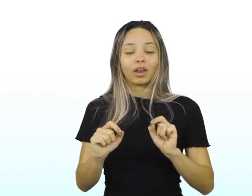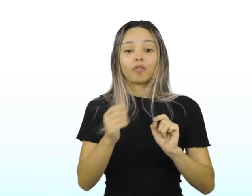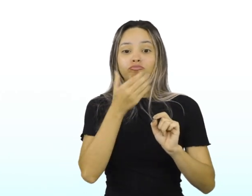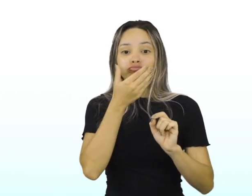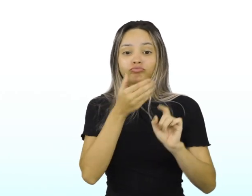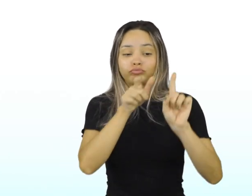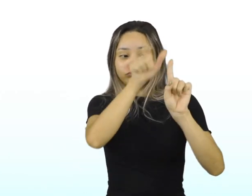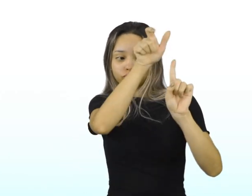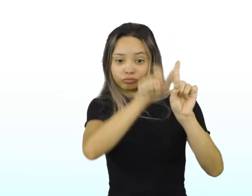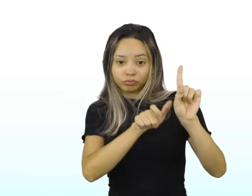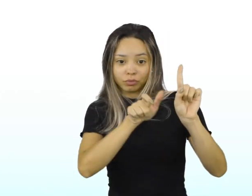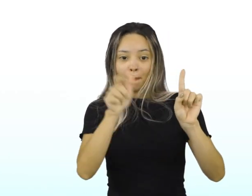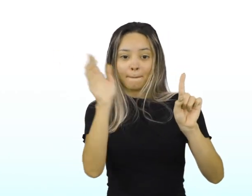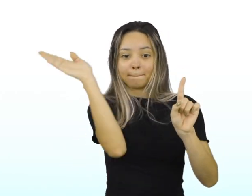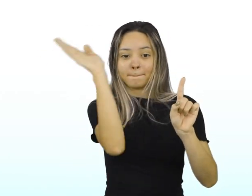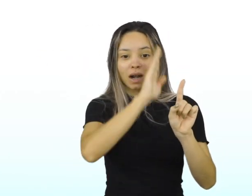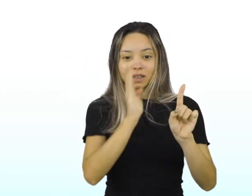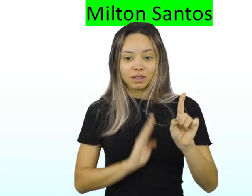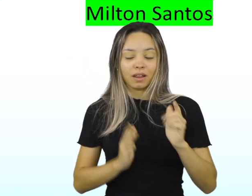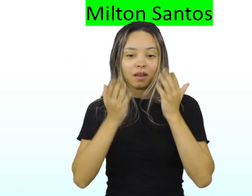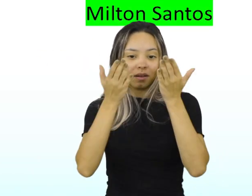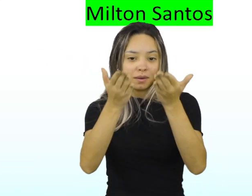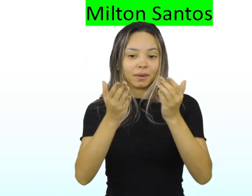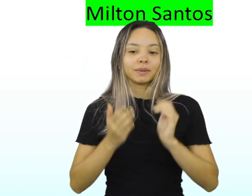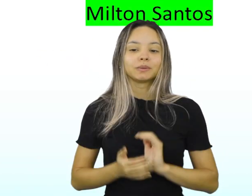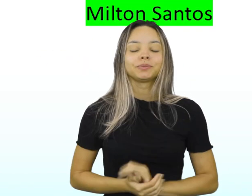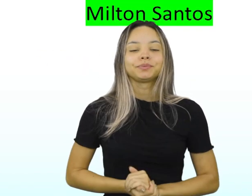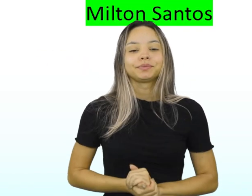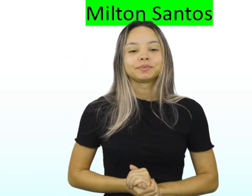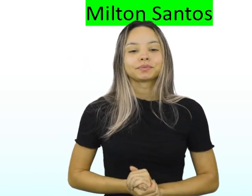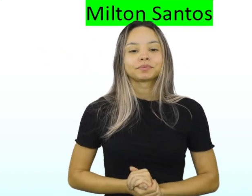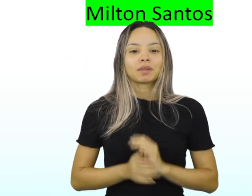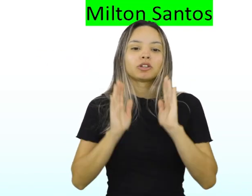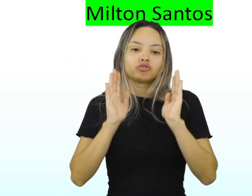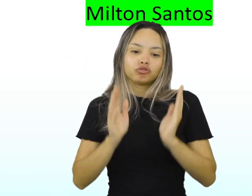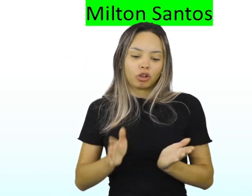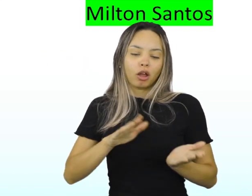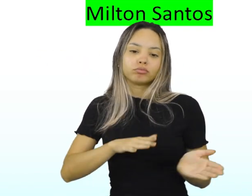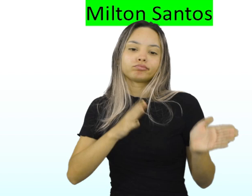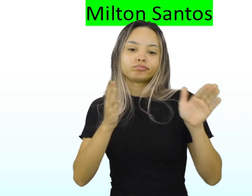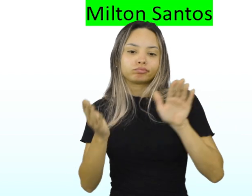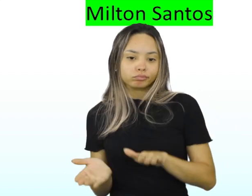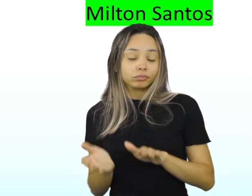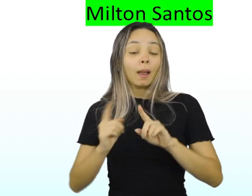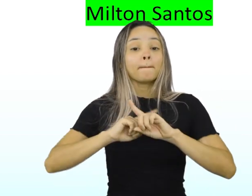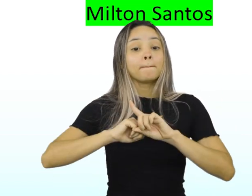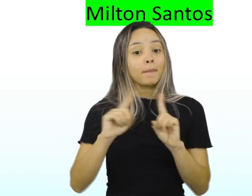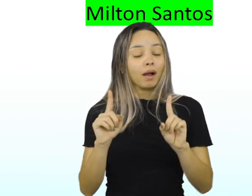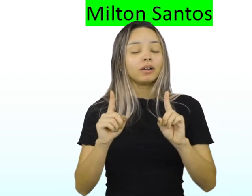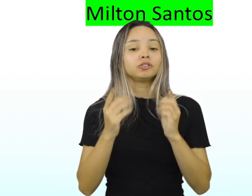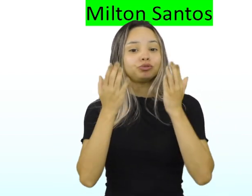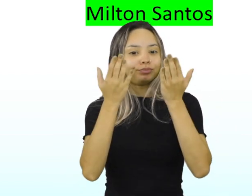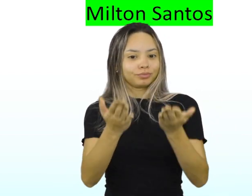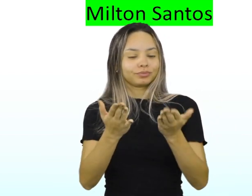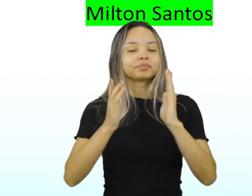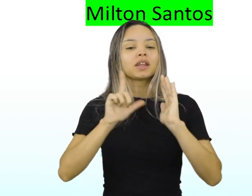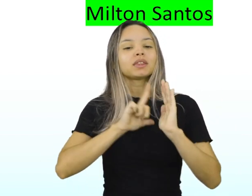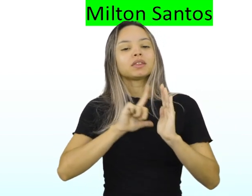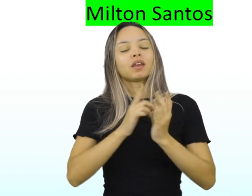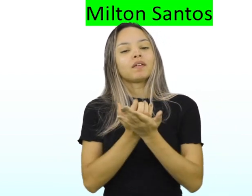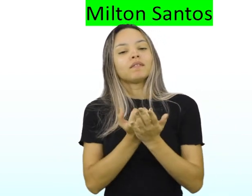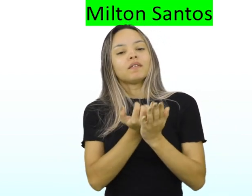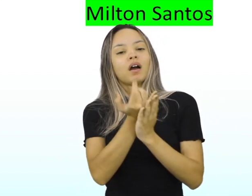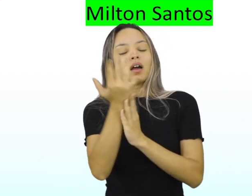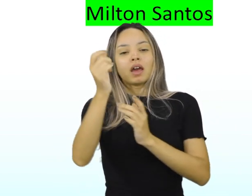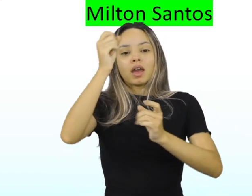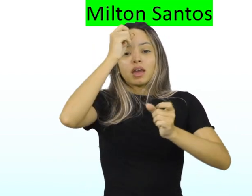maior geógrafo brasileiro, o Milton Santos. Ele já não está mais entre nós, mas Milton Santos trouxe